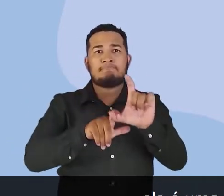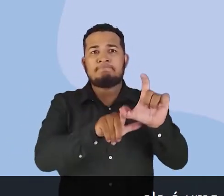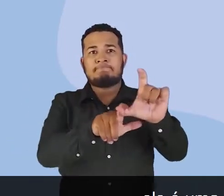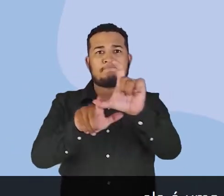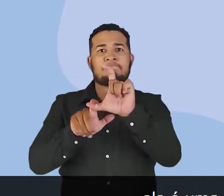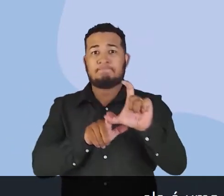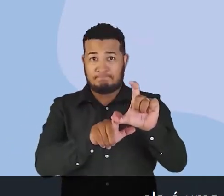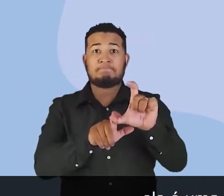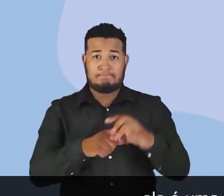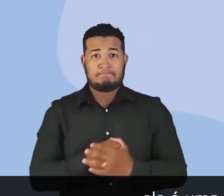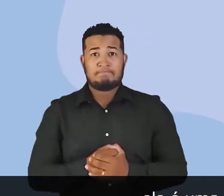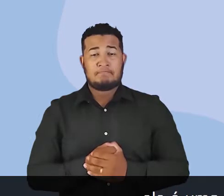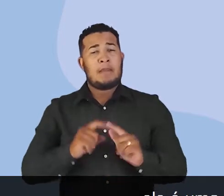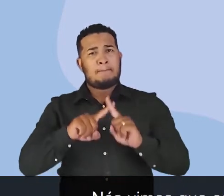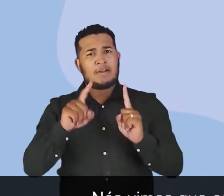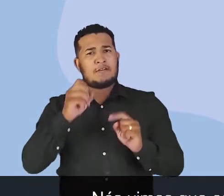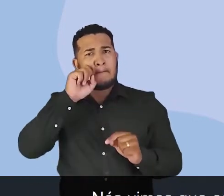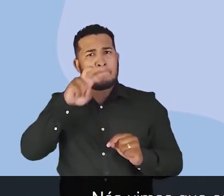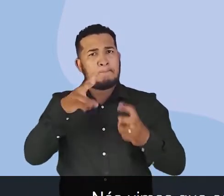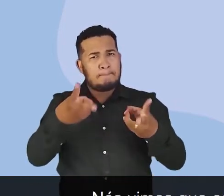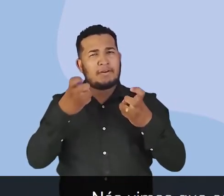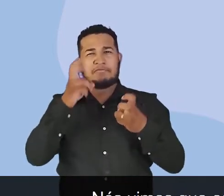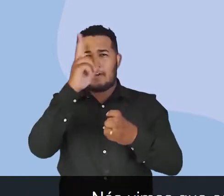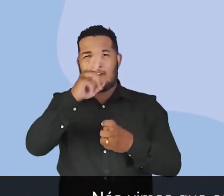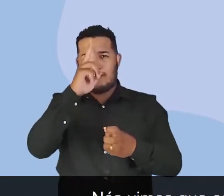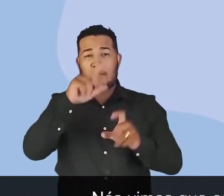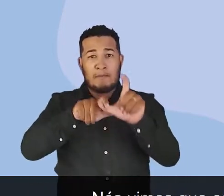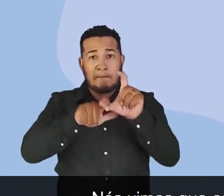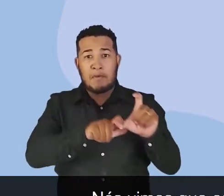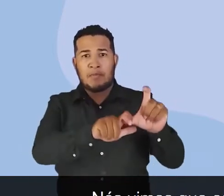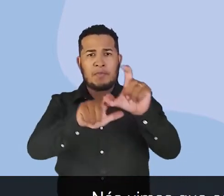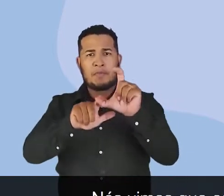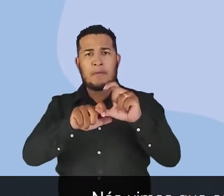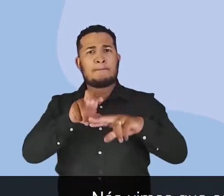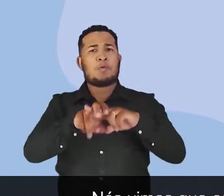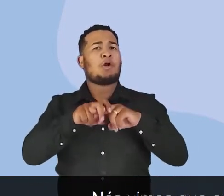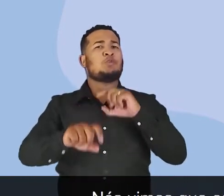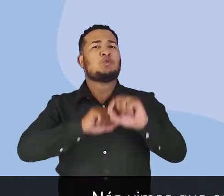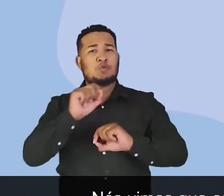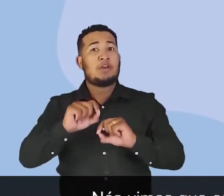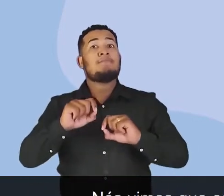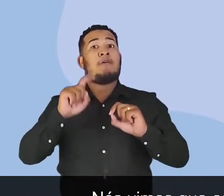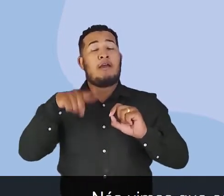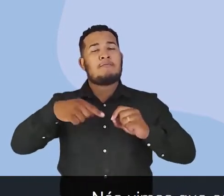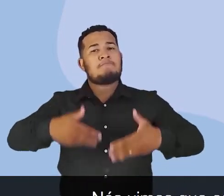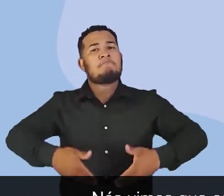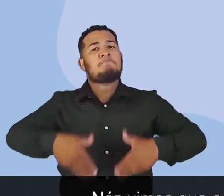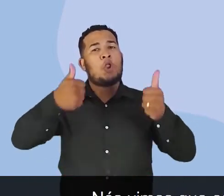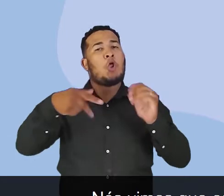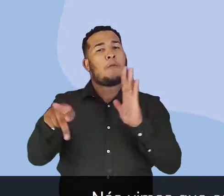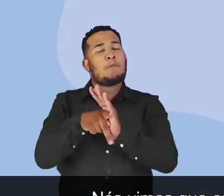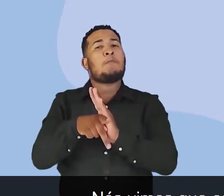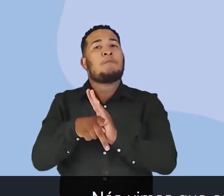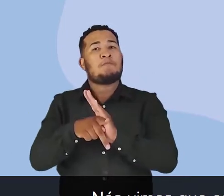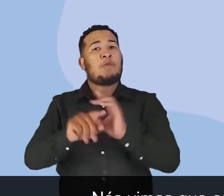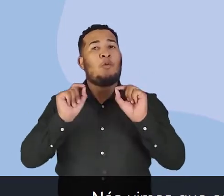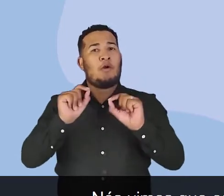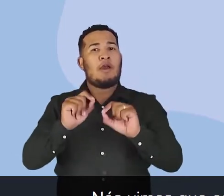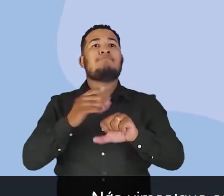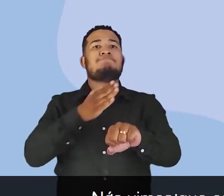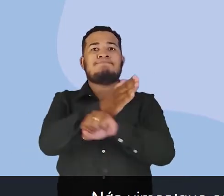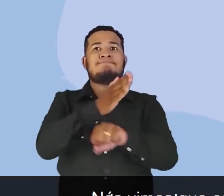os países do mundo. Nós vimos que essa interdependência ela foi criada a partir da melhoria